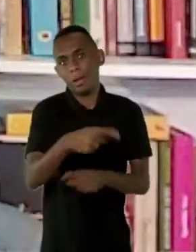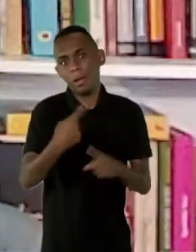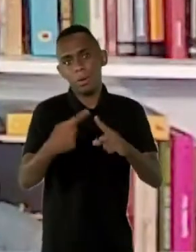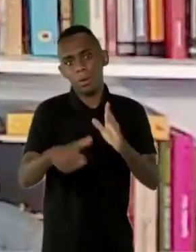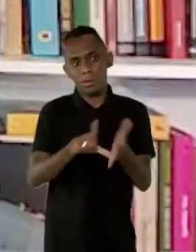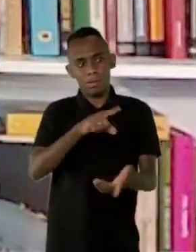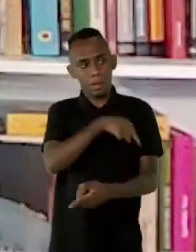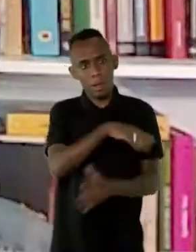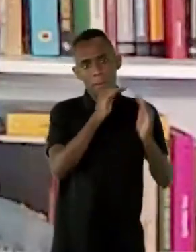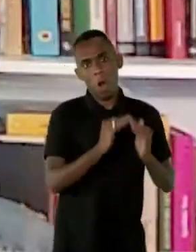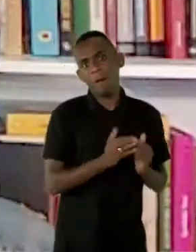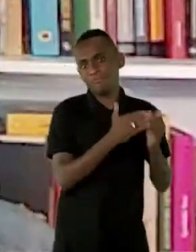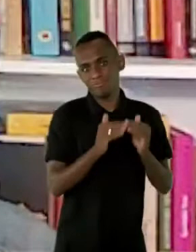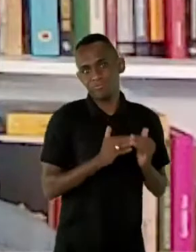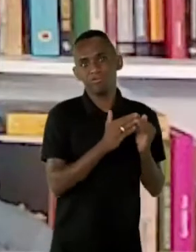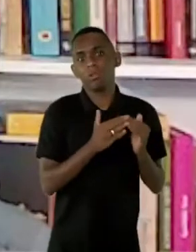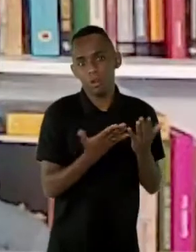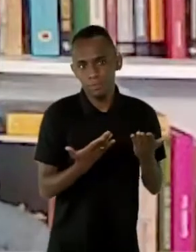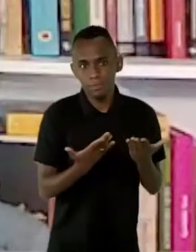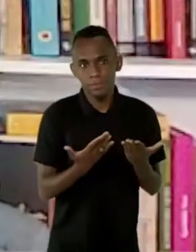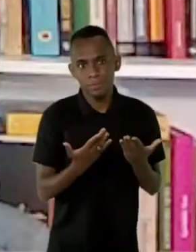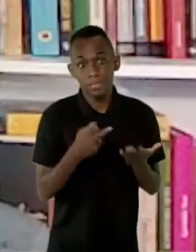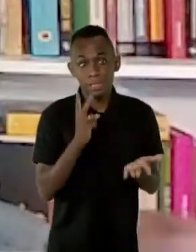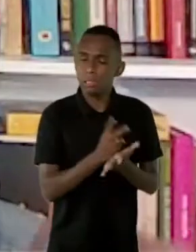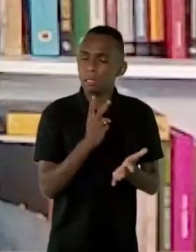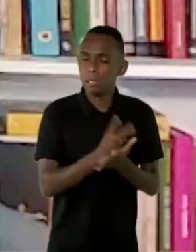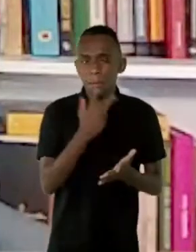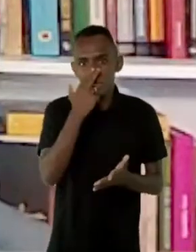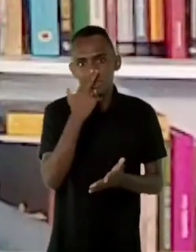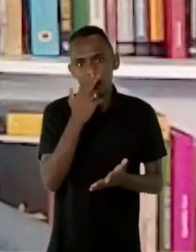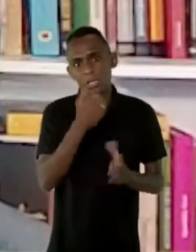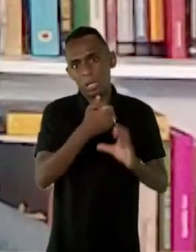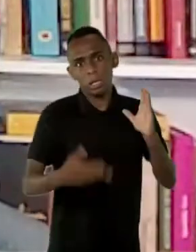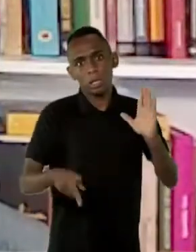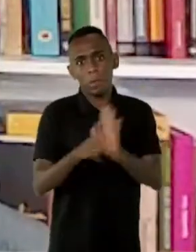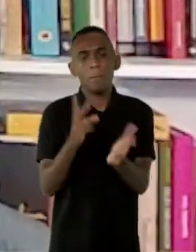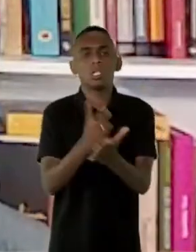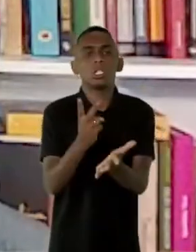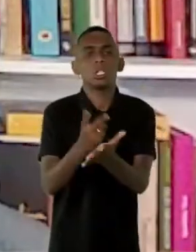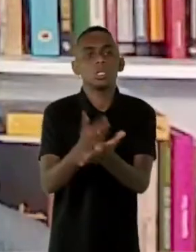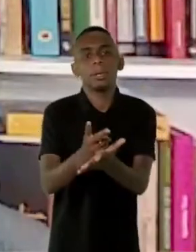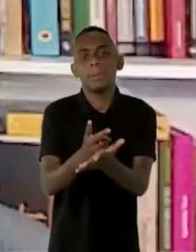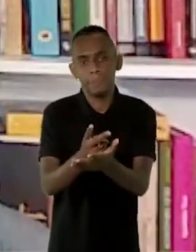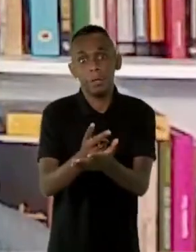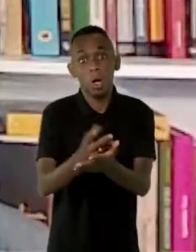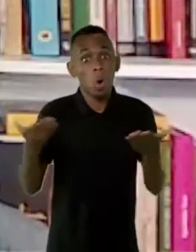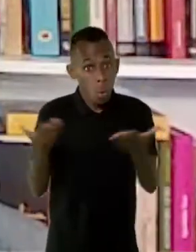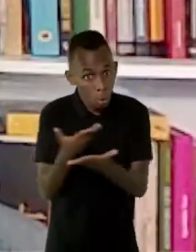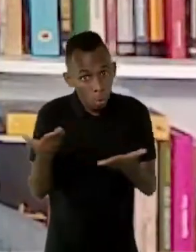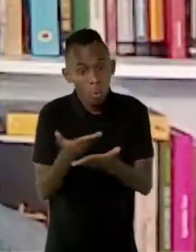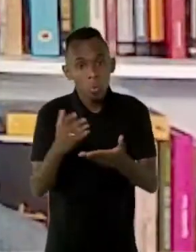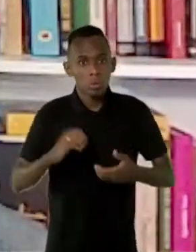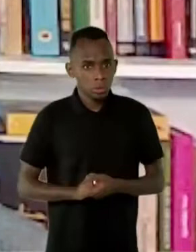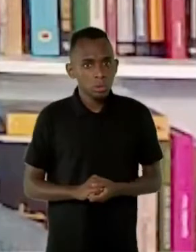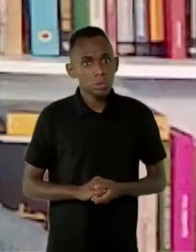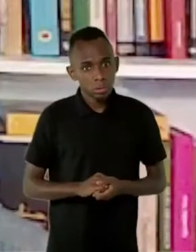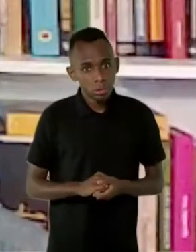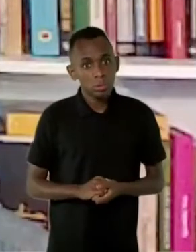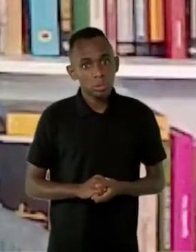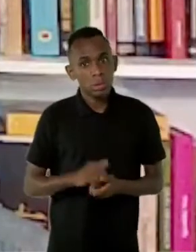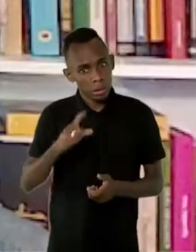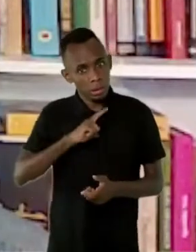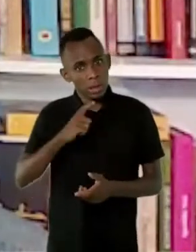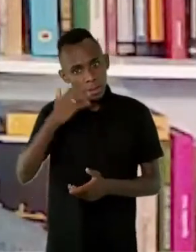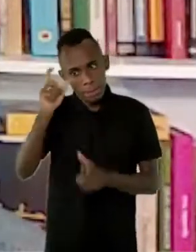favelada para eles. Ela foi sempre favelada a vida inteira, continua sendo favelada hoje. Algumas descrições ainda dão a Carolina como